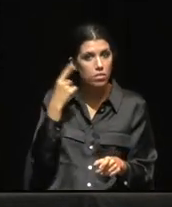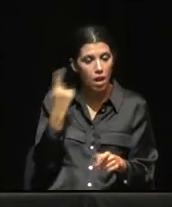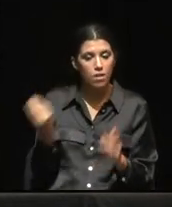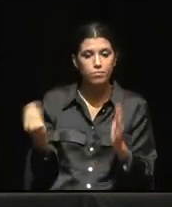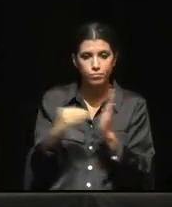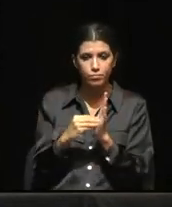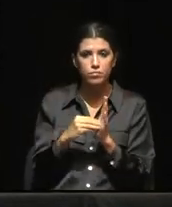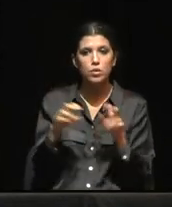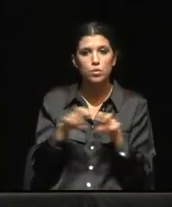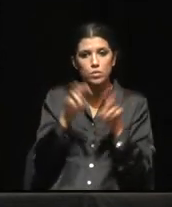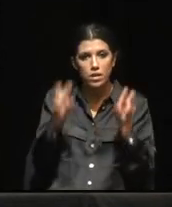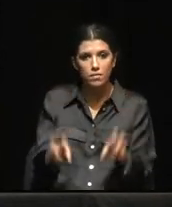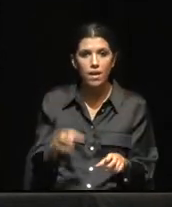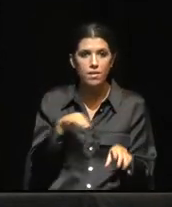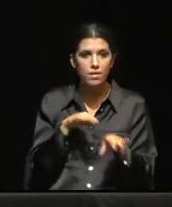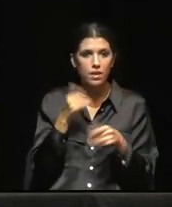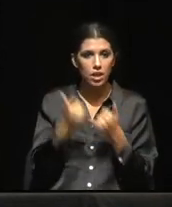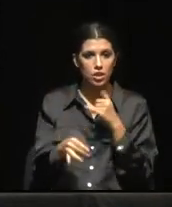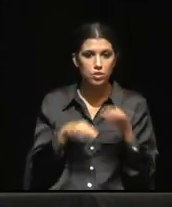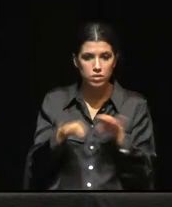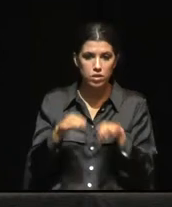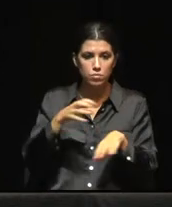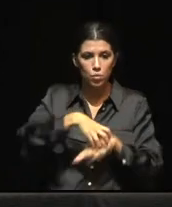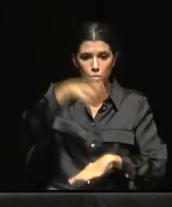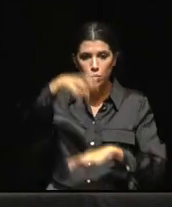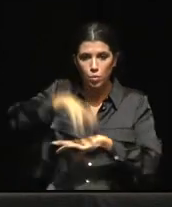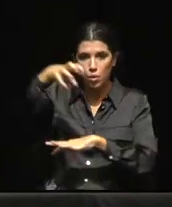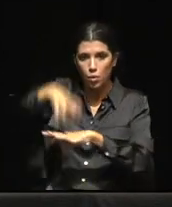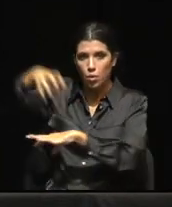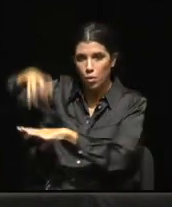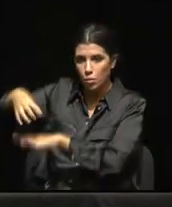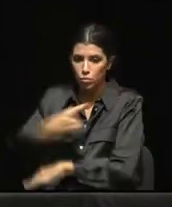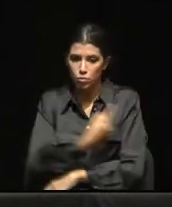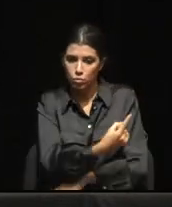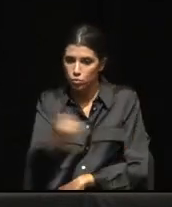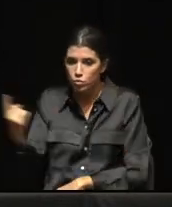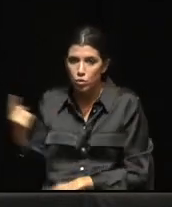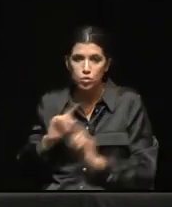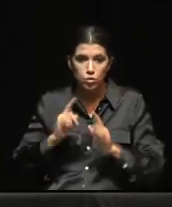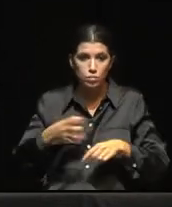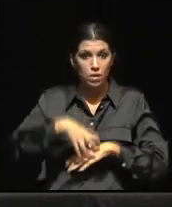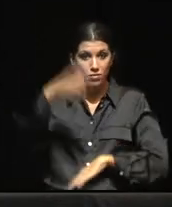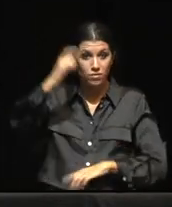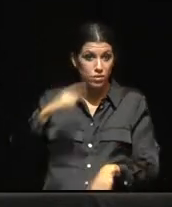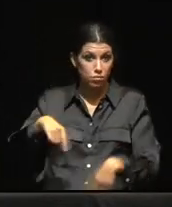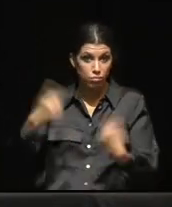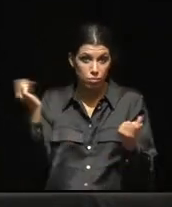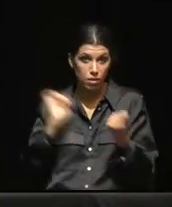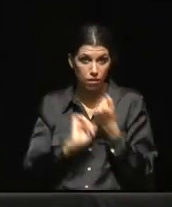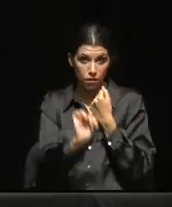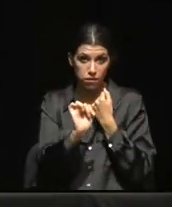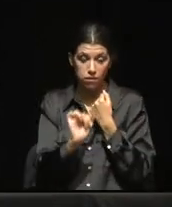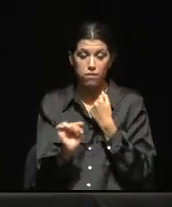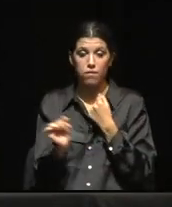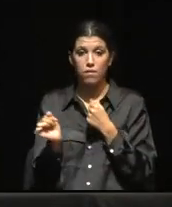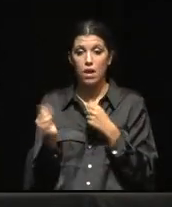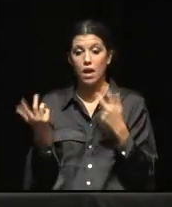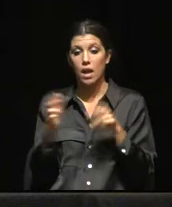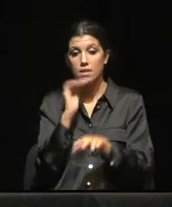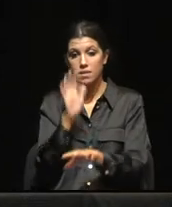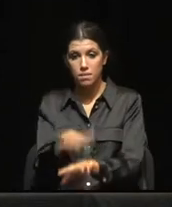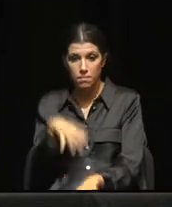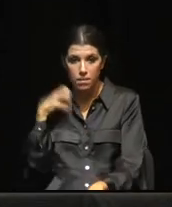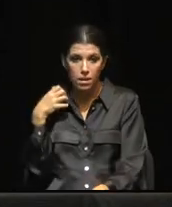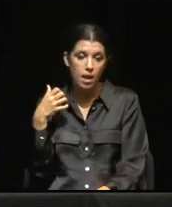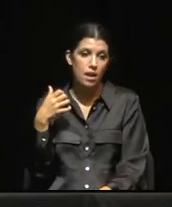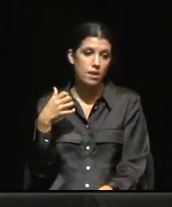dispor de Um certificado de risco sísmico por cada edifícios e existente na cidade a começar pelos edifícios públicos não pode esta Assembleia reparar